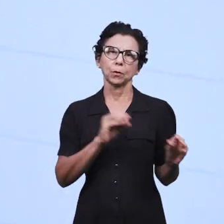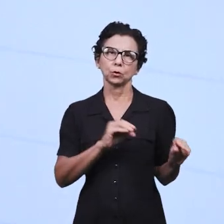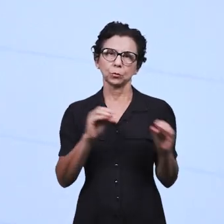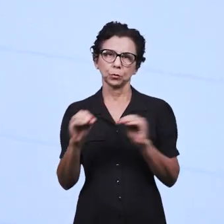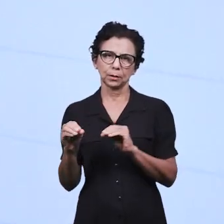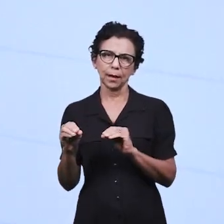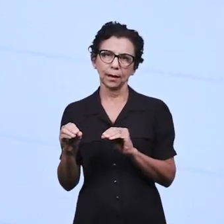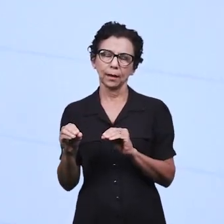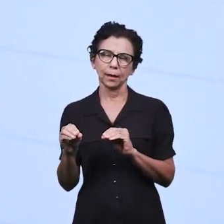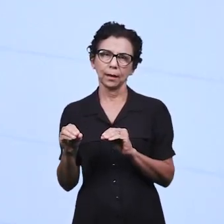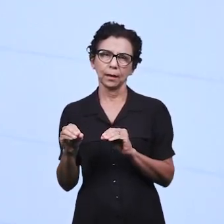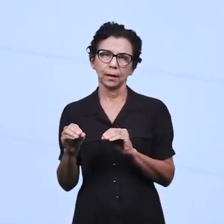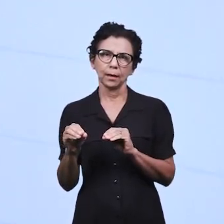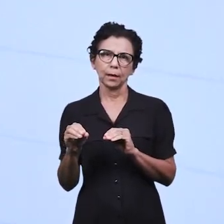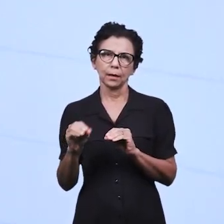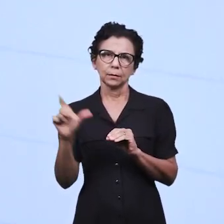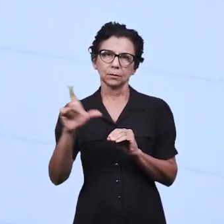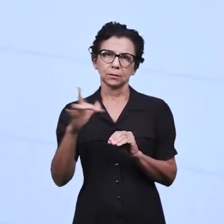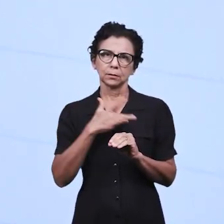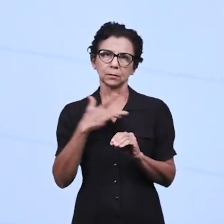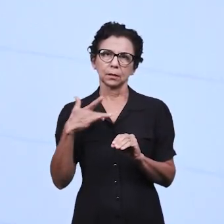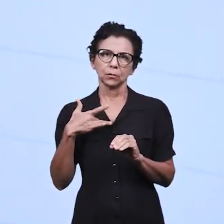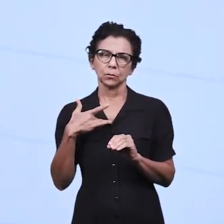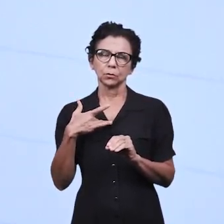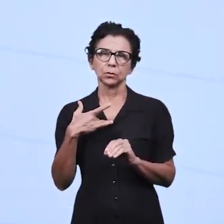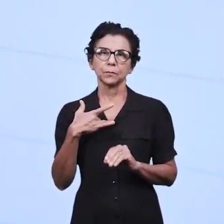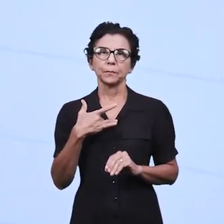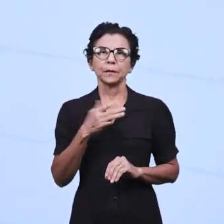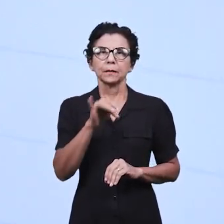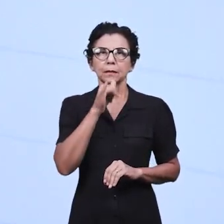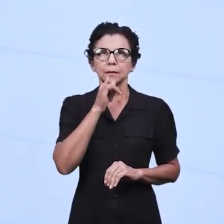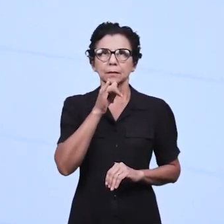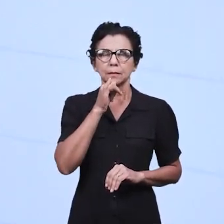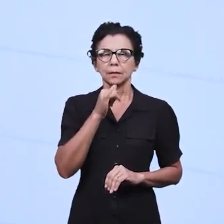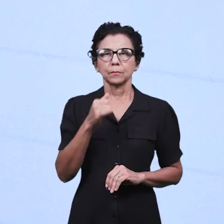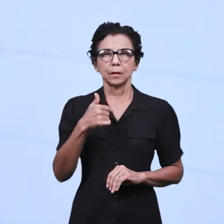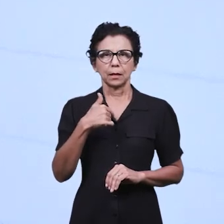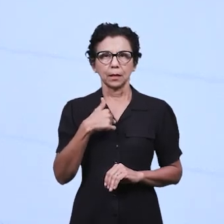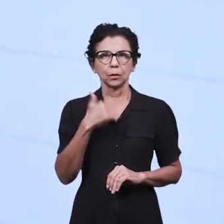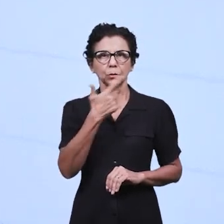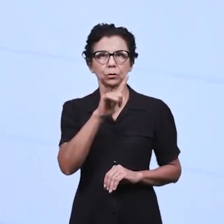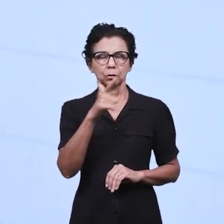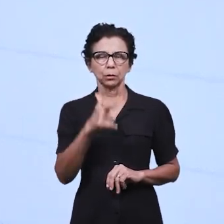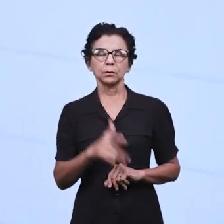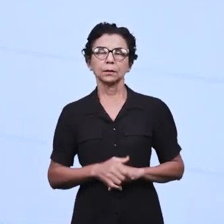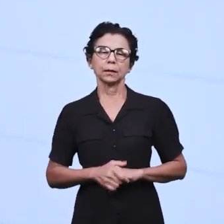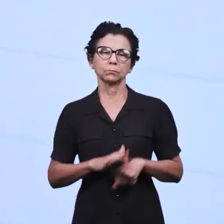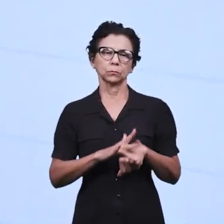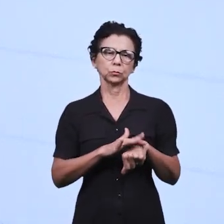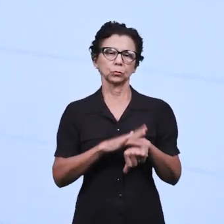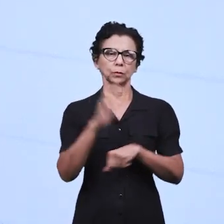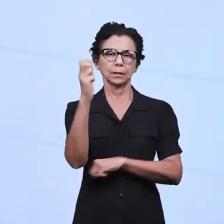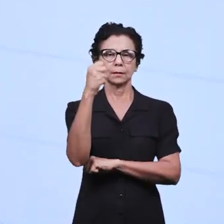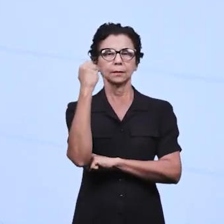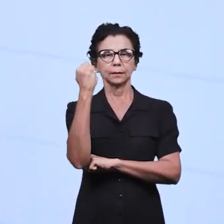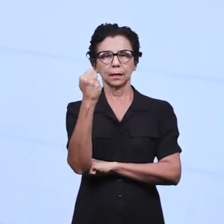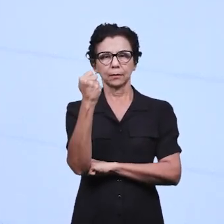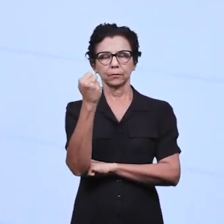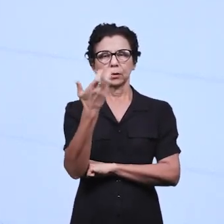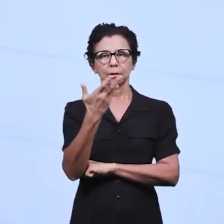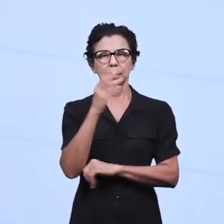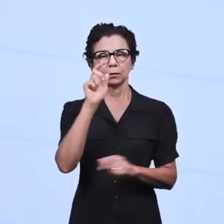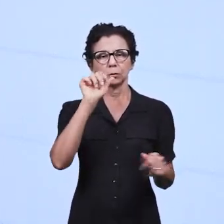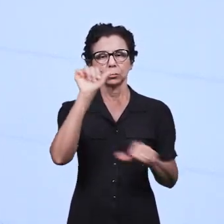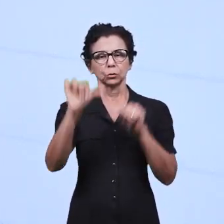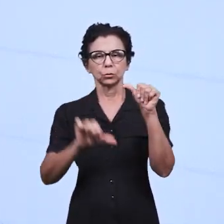portabilidade. Agora, o que muda também é o tempo. Por exemplo, se eu não tenho a doença grave e quero fazer a portabilidade do meu plano de saúde,